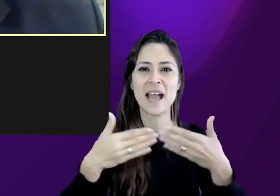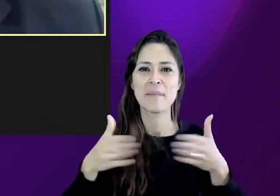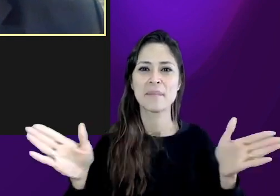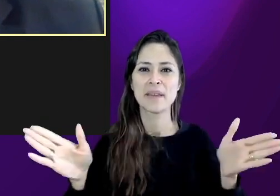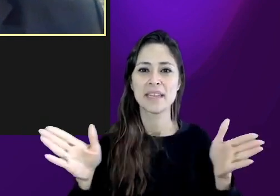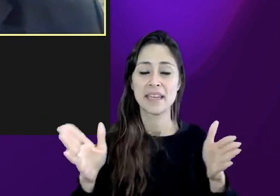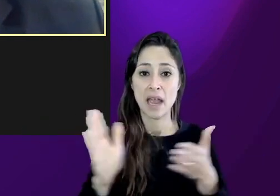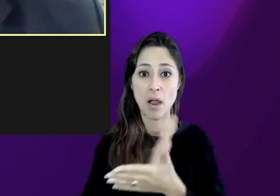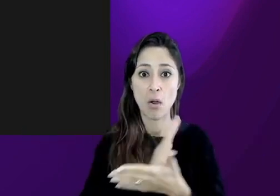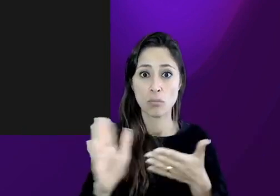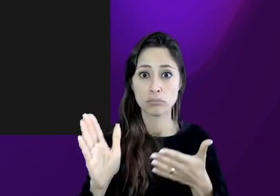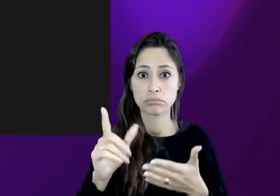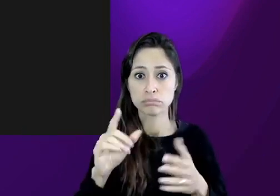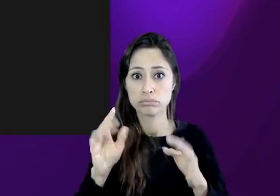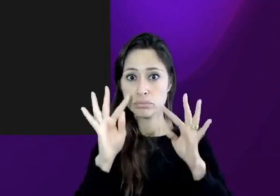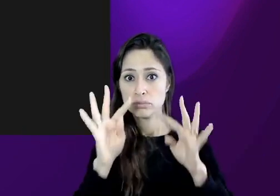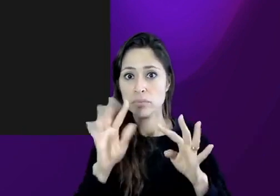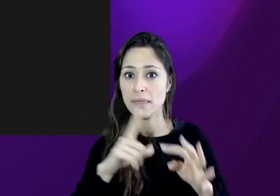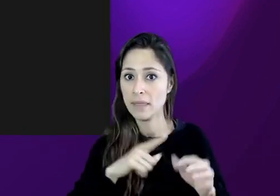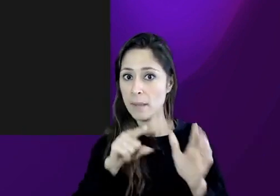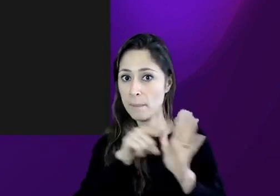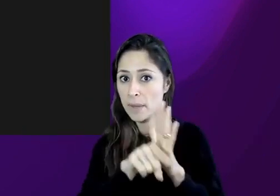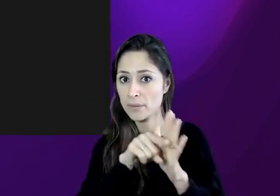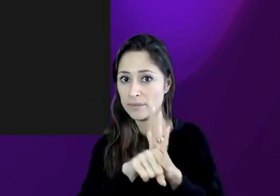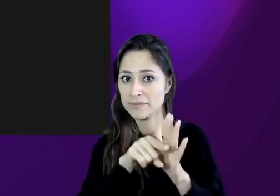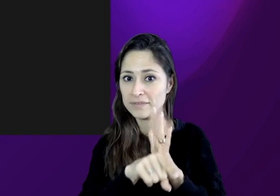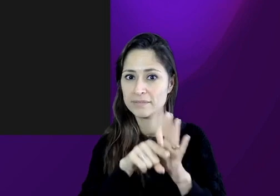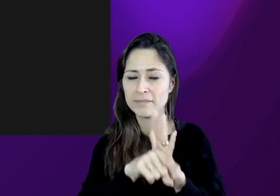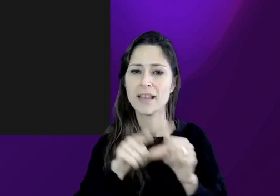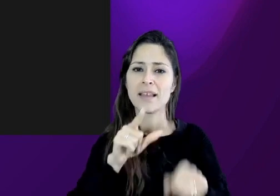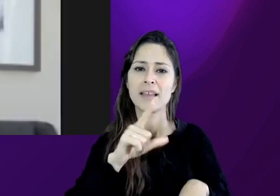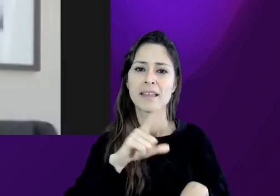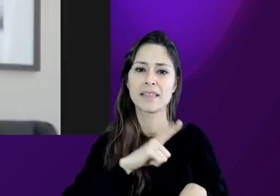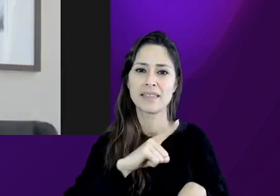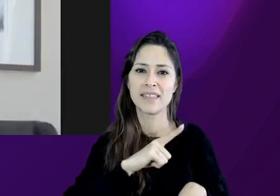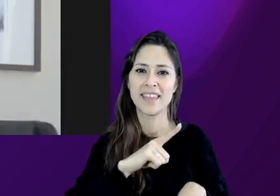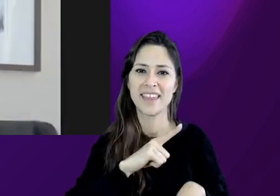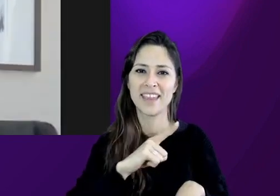assistindo para encaminhar perguntas. Nós temos um tempo de discussão ainda.